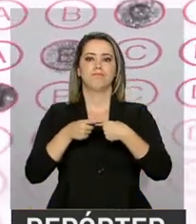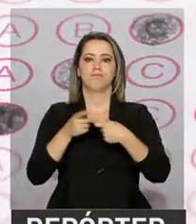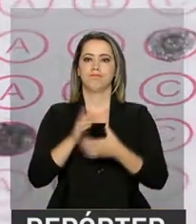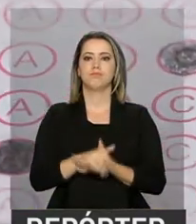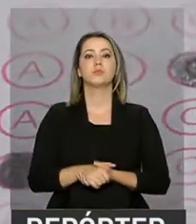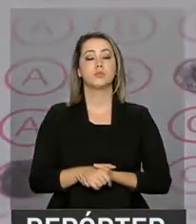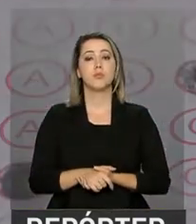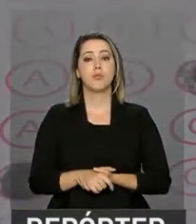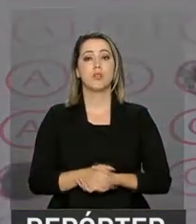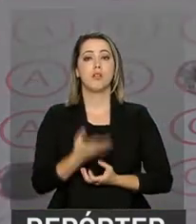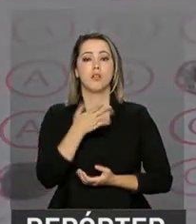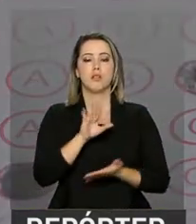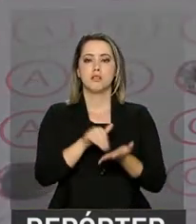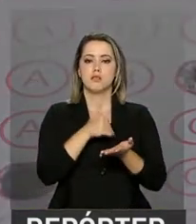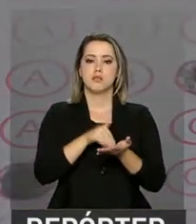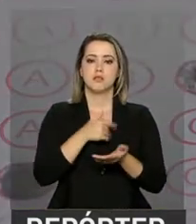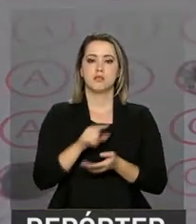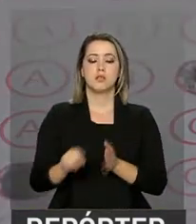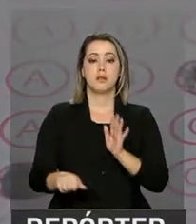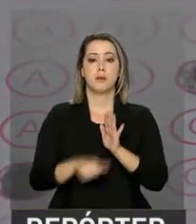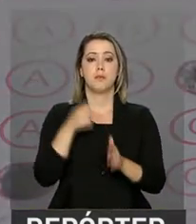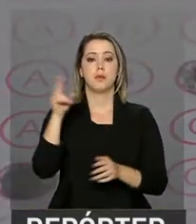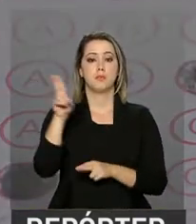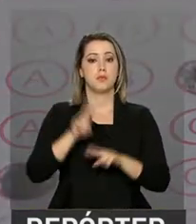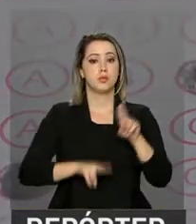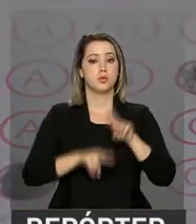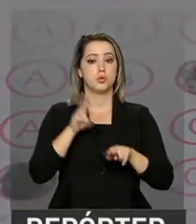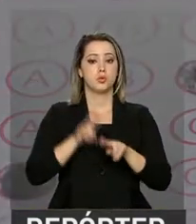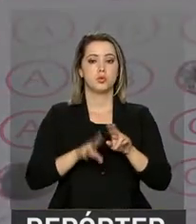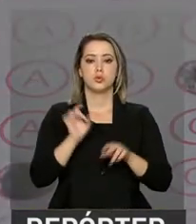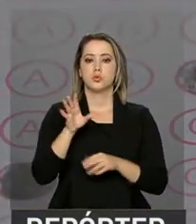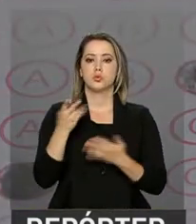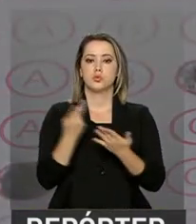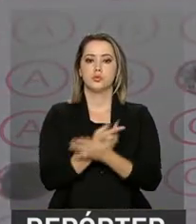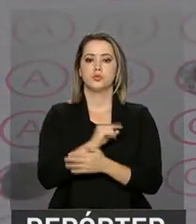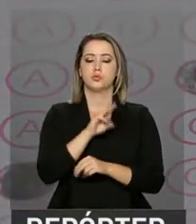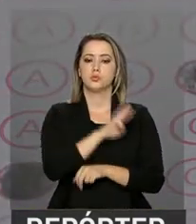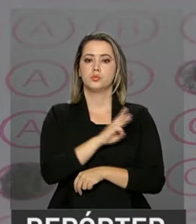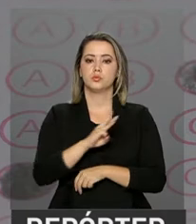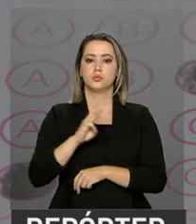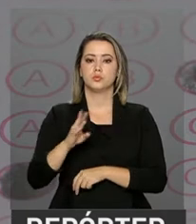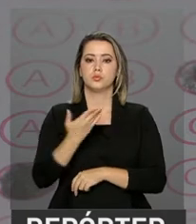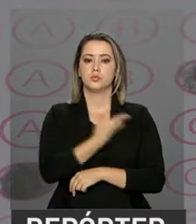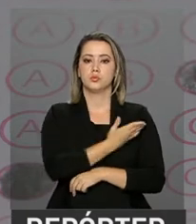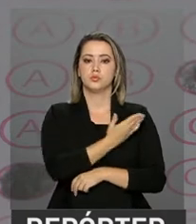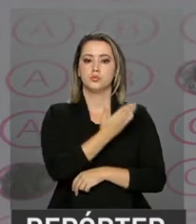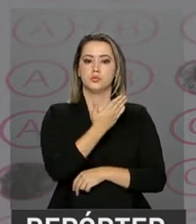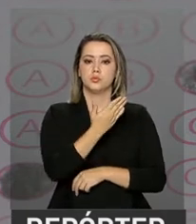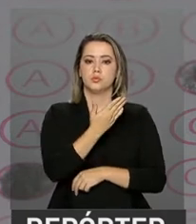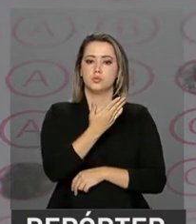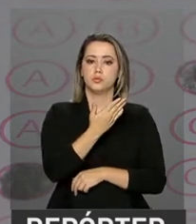inscrições do sisu vão até o dia 1º de junho e só podem ser feitas pela internet em